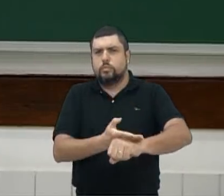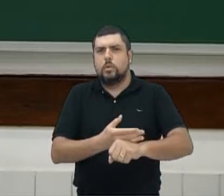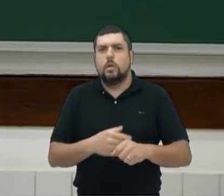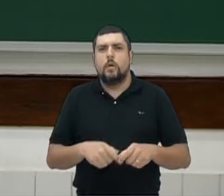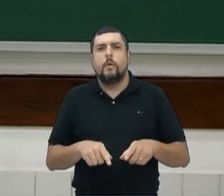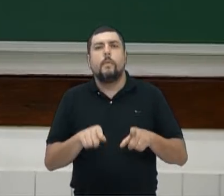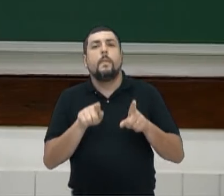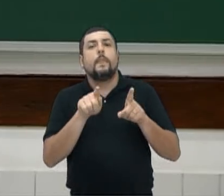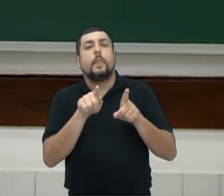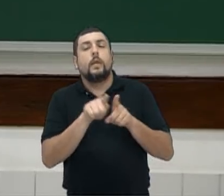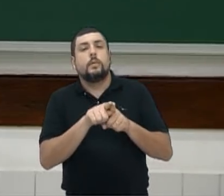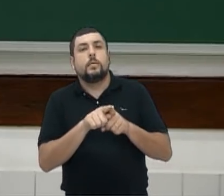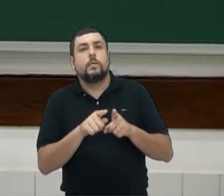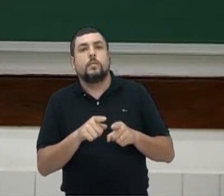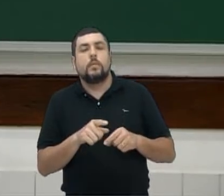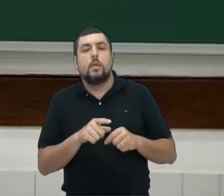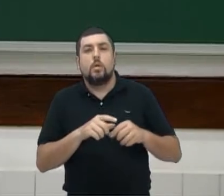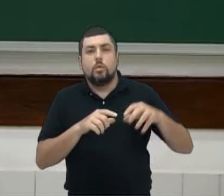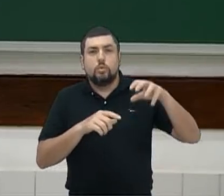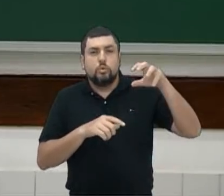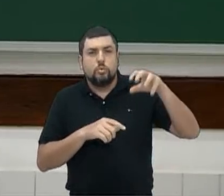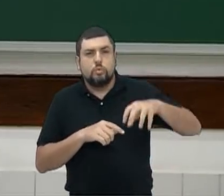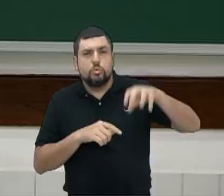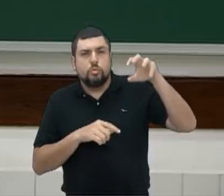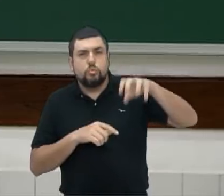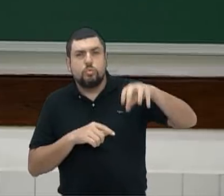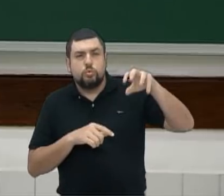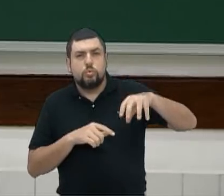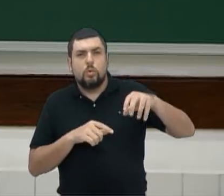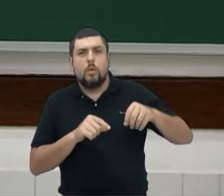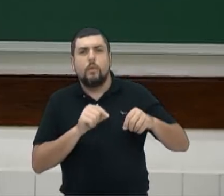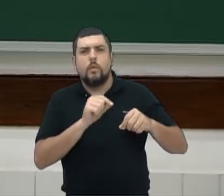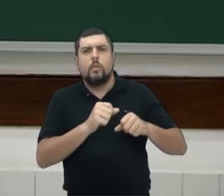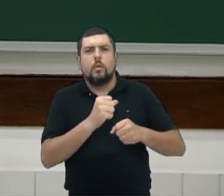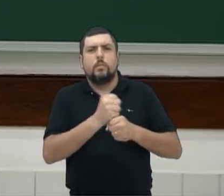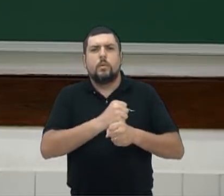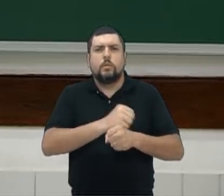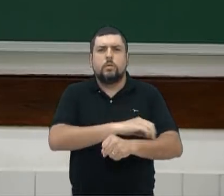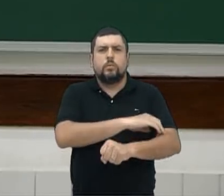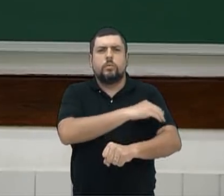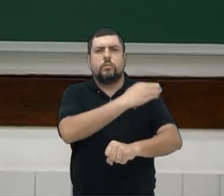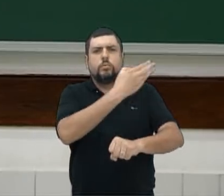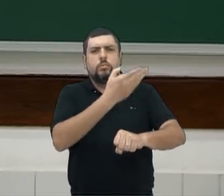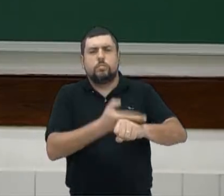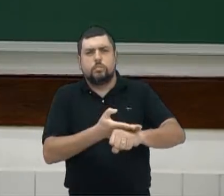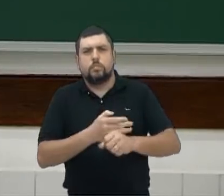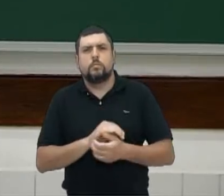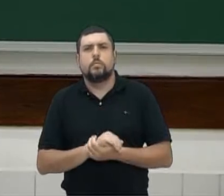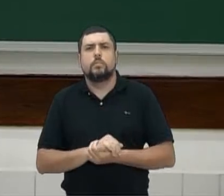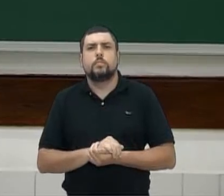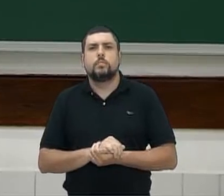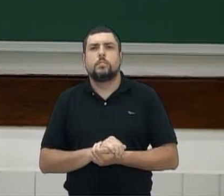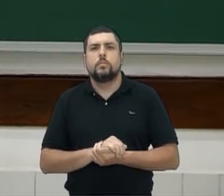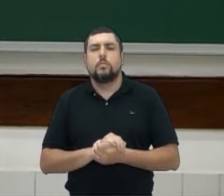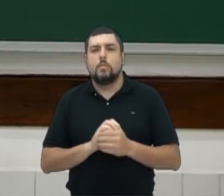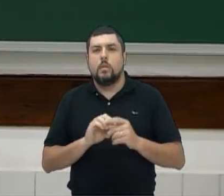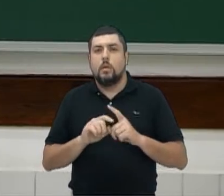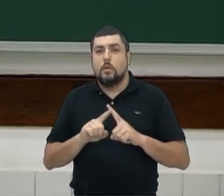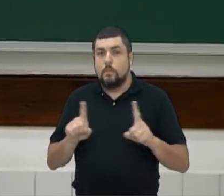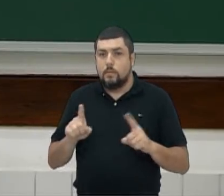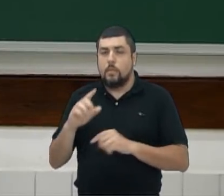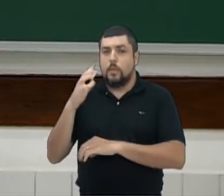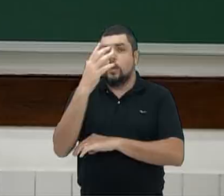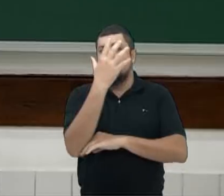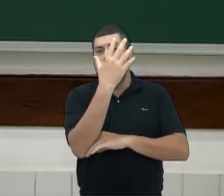índice pluviométrico. A quantidade de chuvas, ela é constante durante todo o ano. Quando nós falamos das